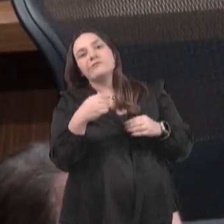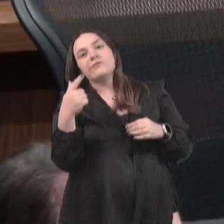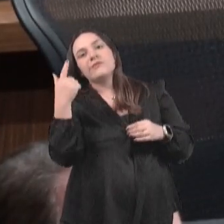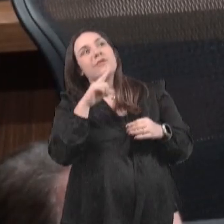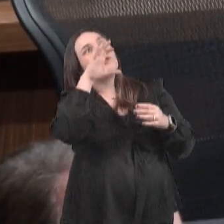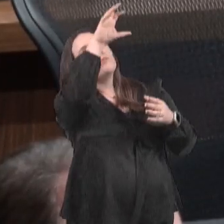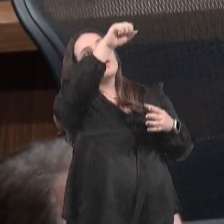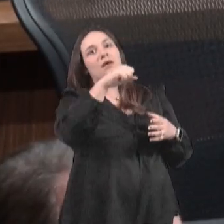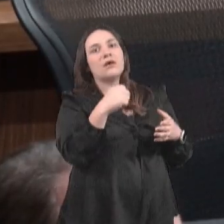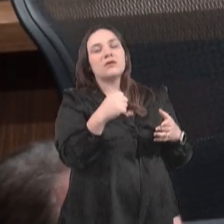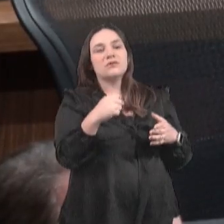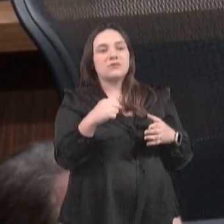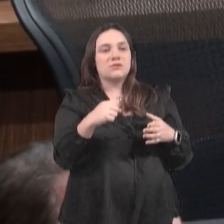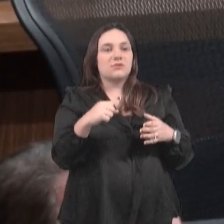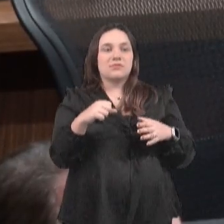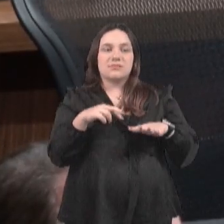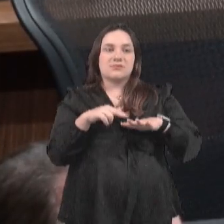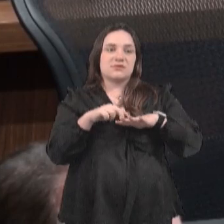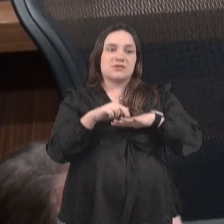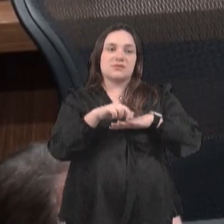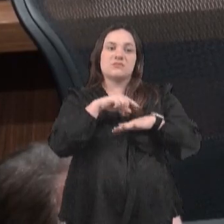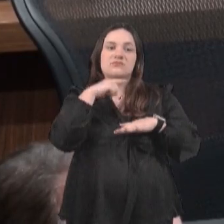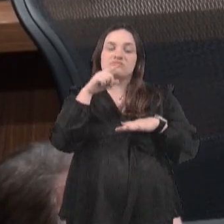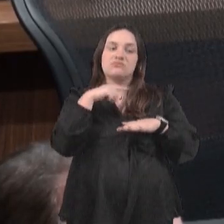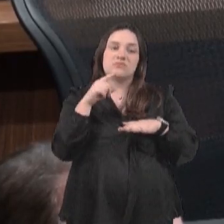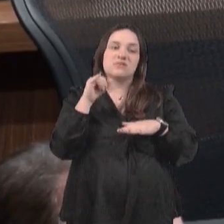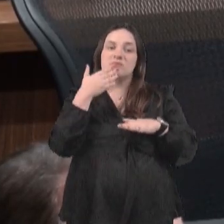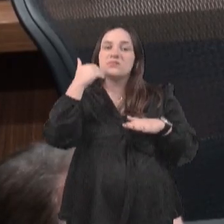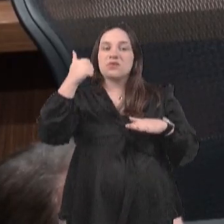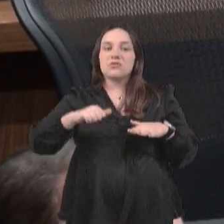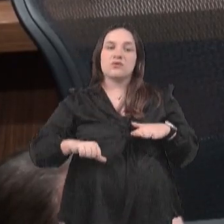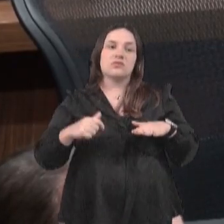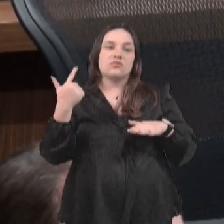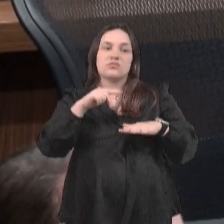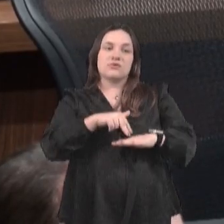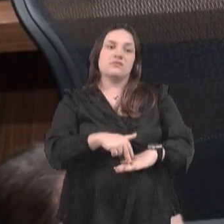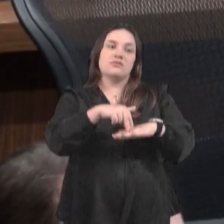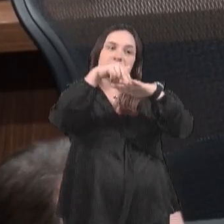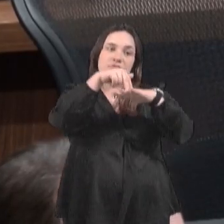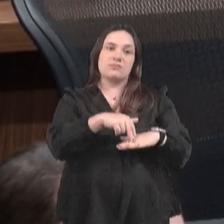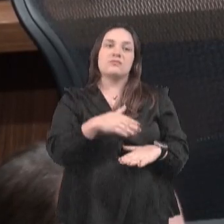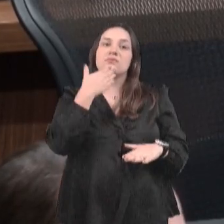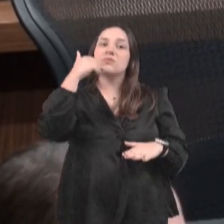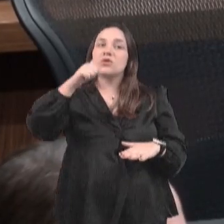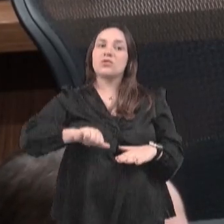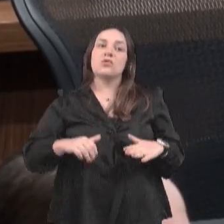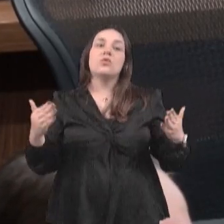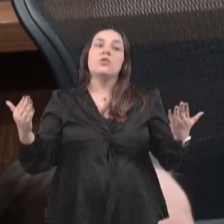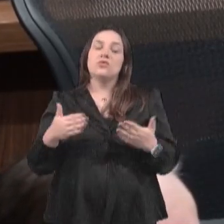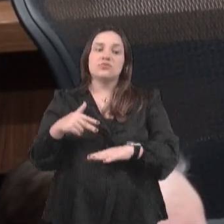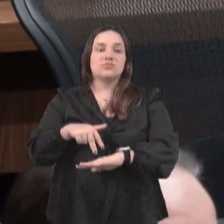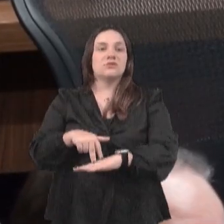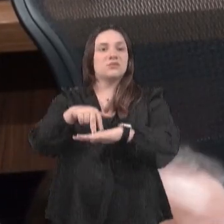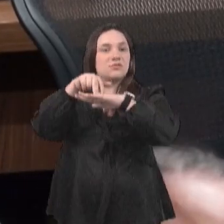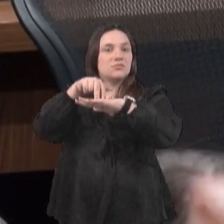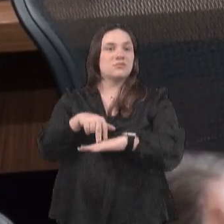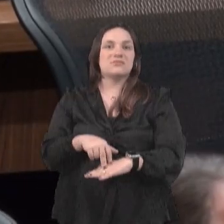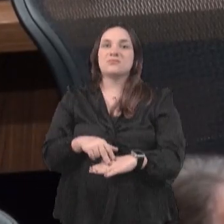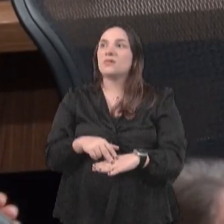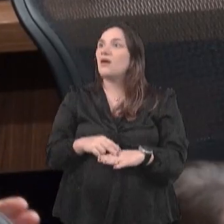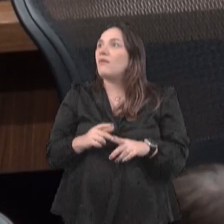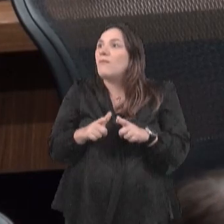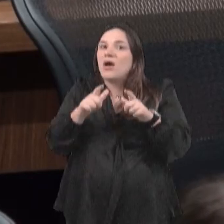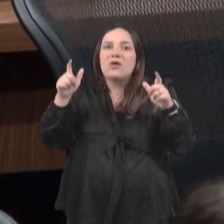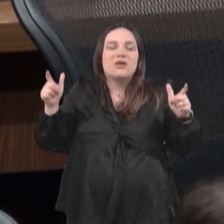de descer pela escada e muito menos se não tiver o elevador adequado. Hoje, os elevadores, a